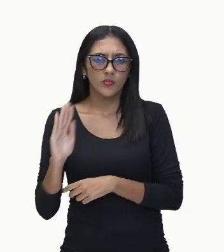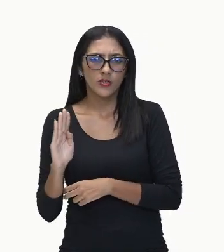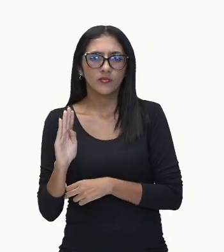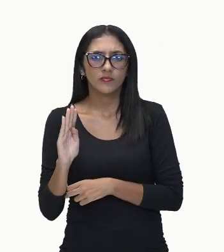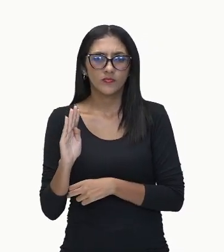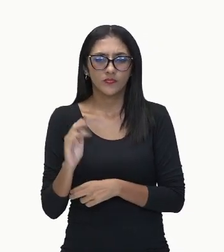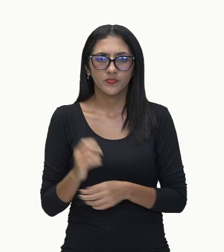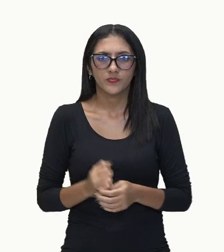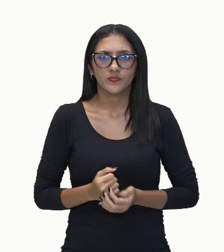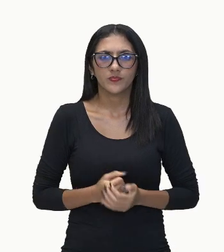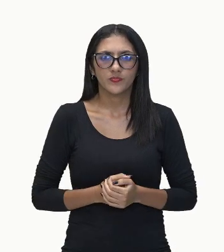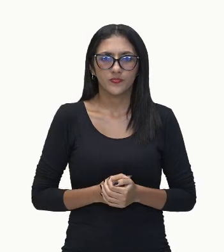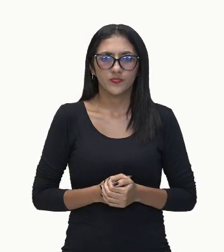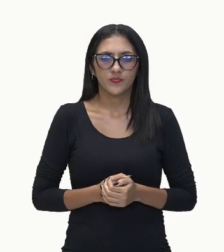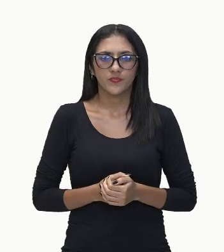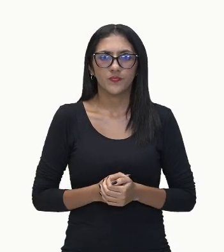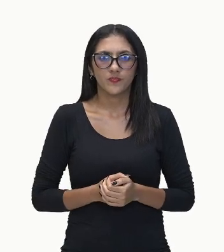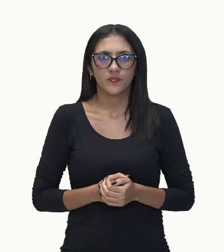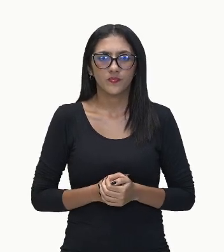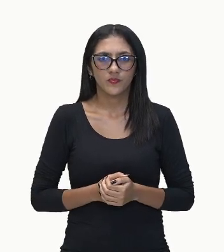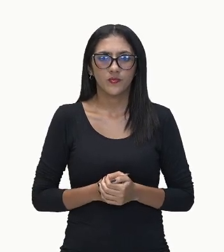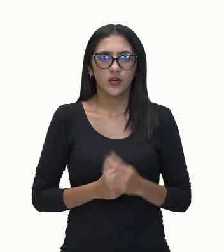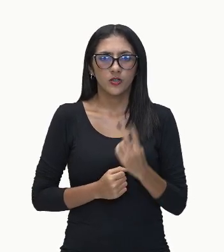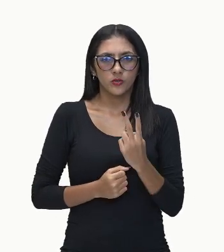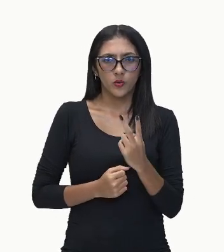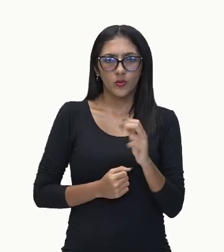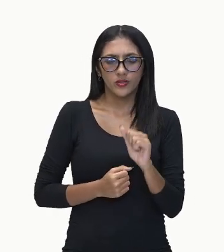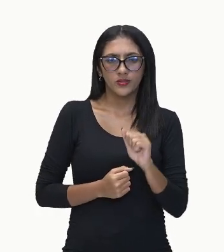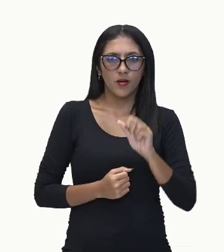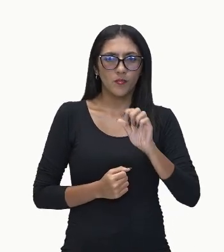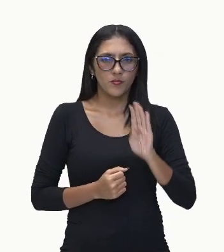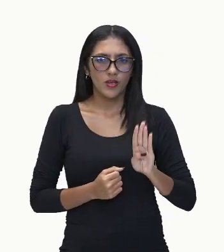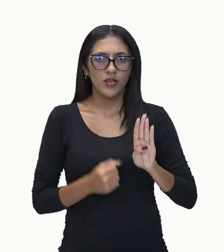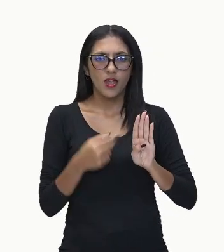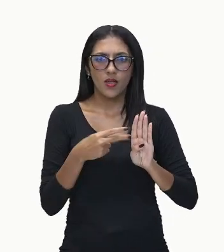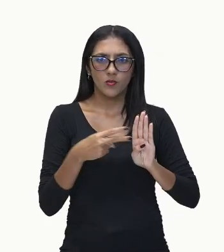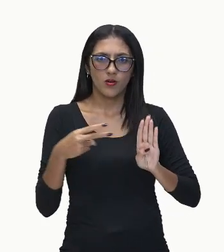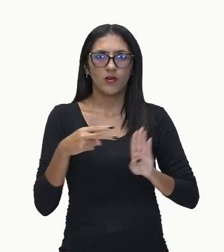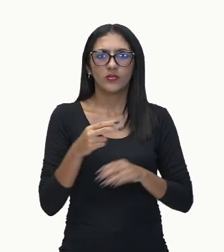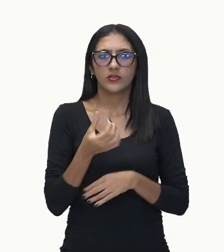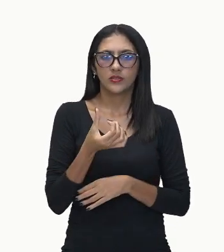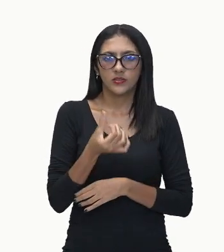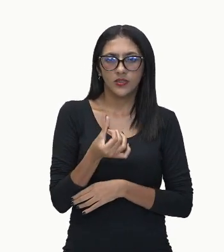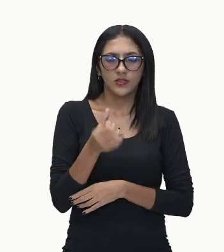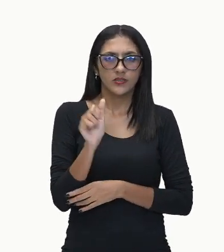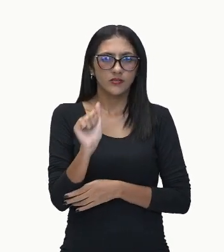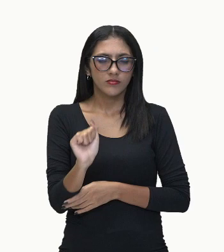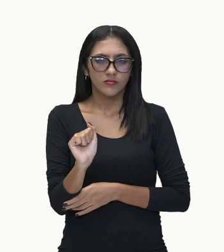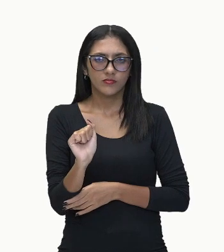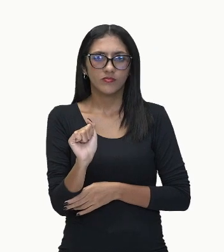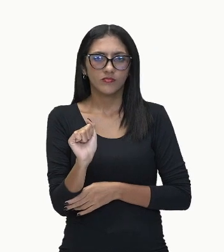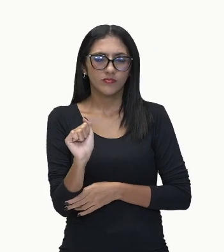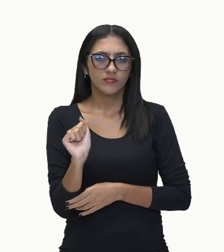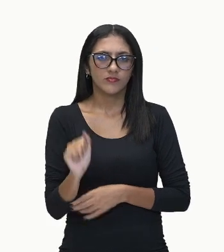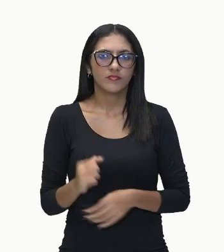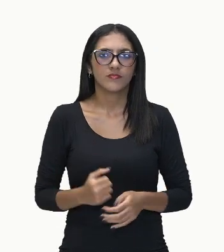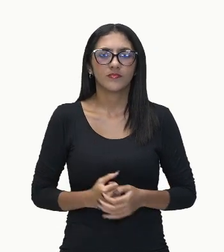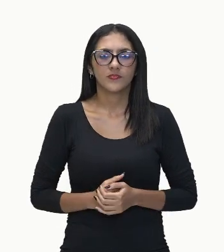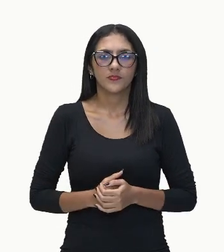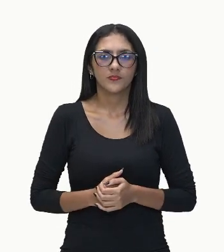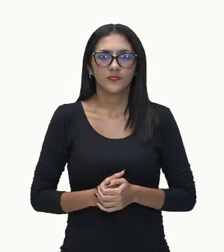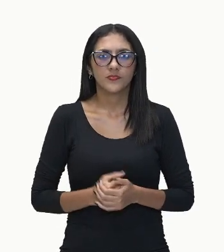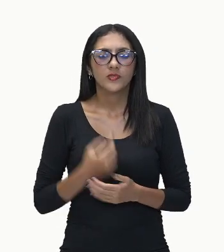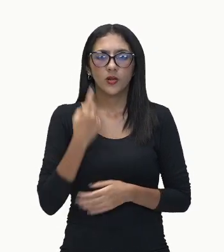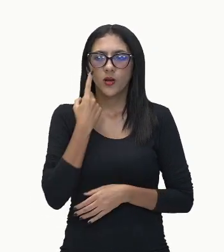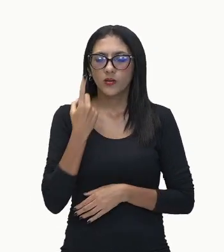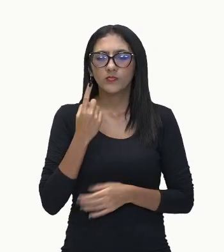seguinte situação ó que 2 AB é igual a 6 a beleza acompanha bem que